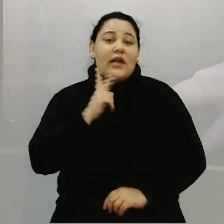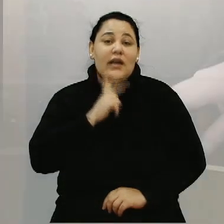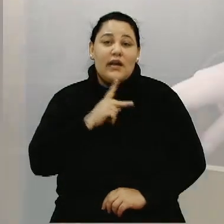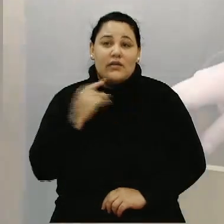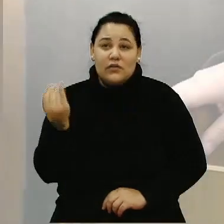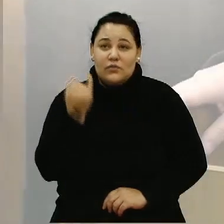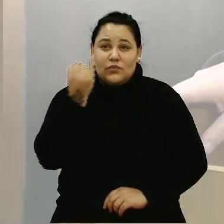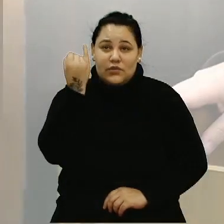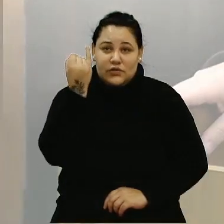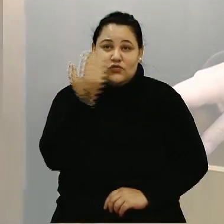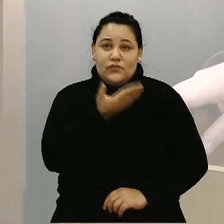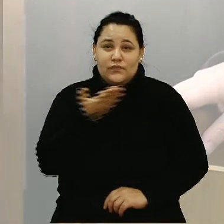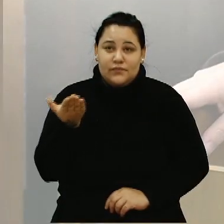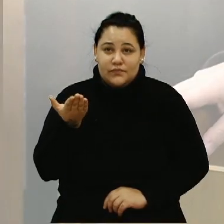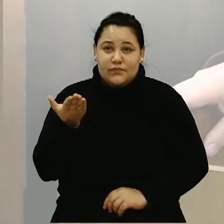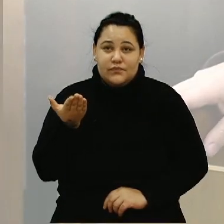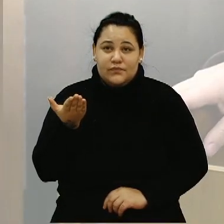importante a gente